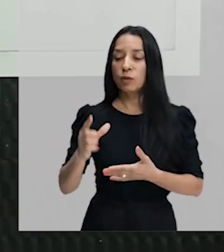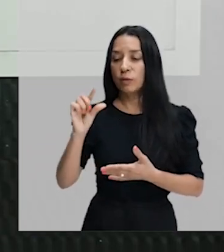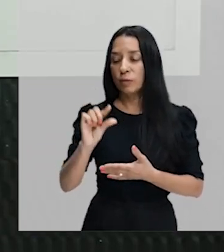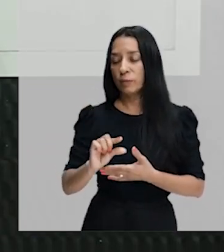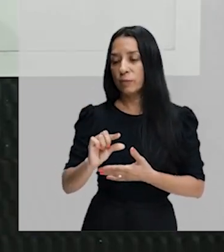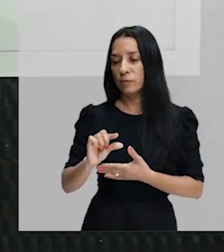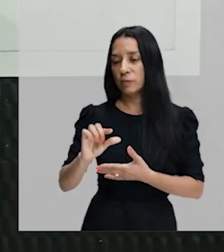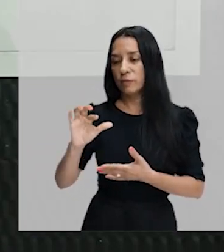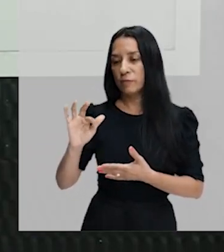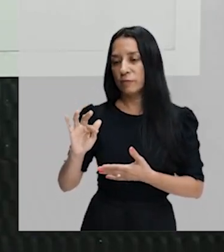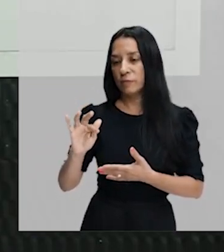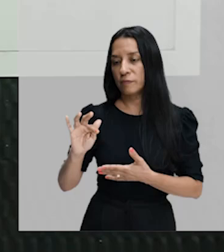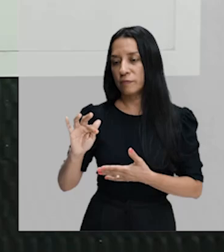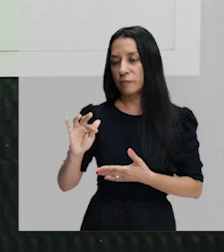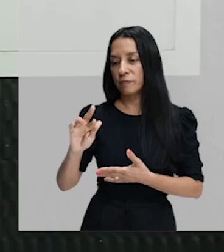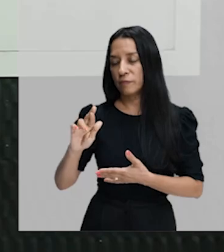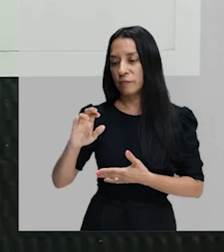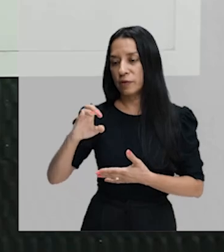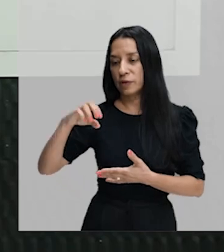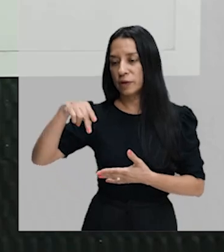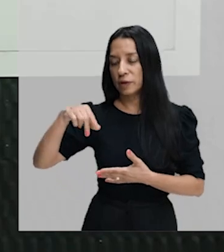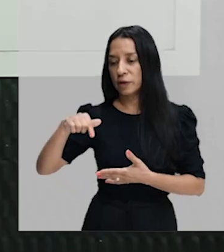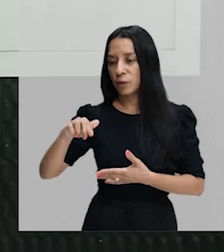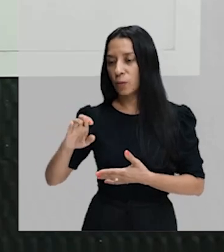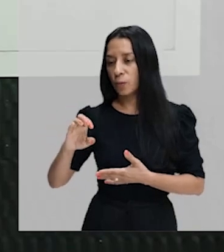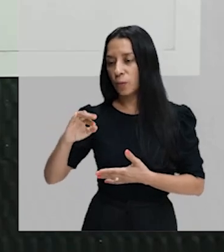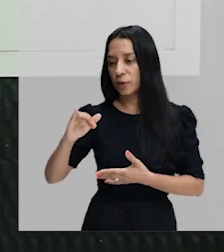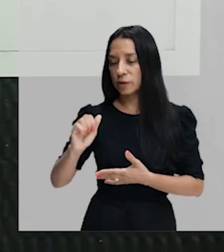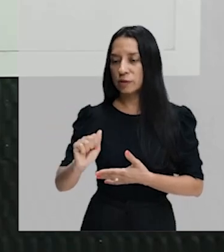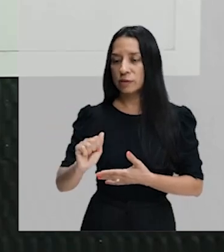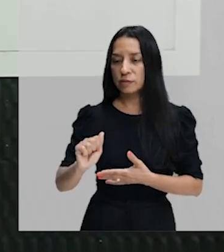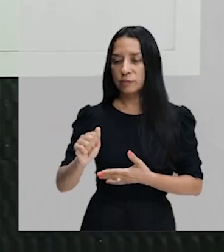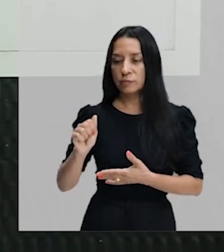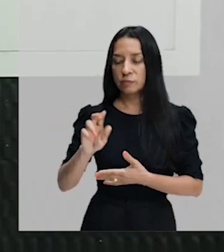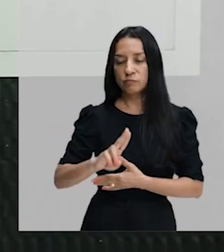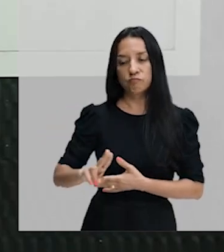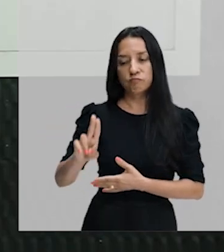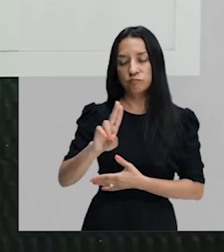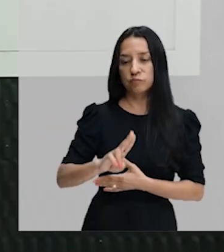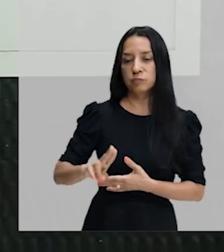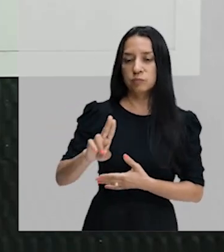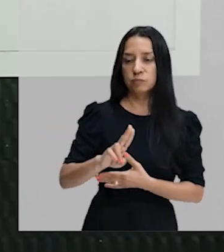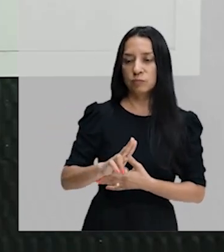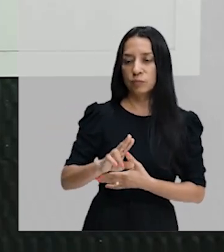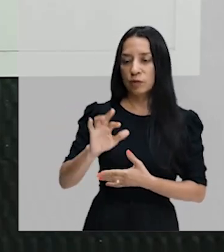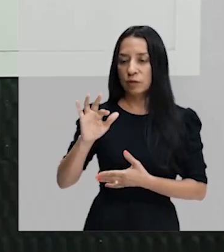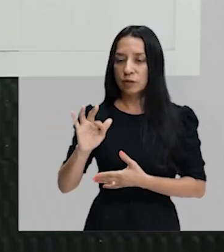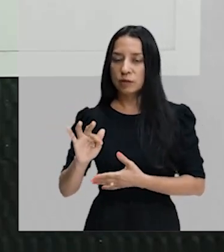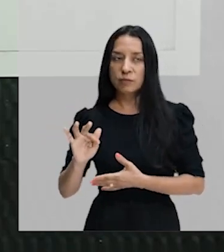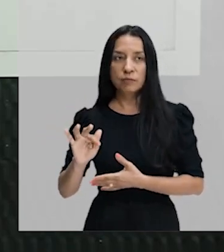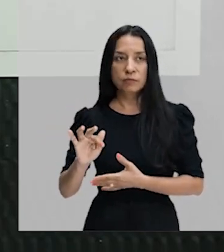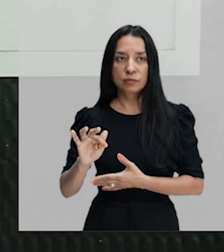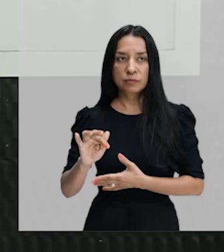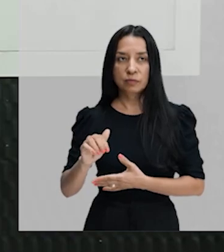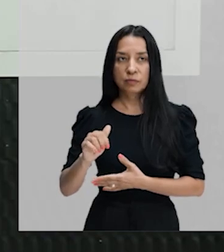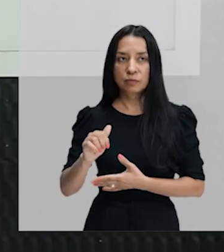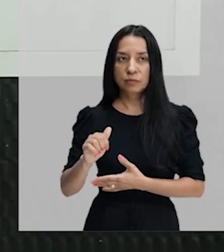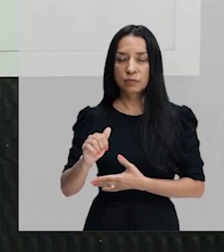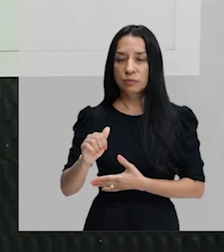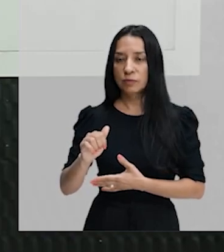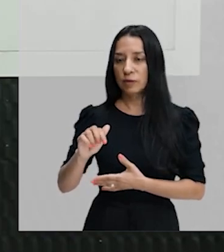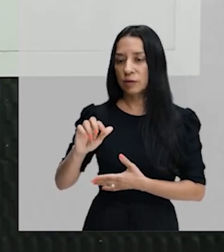então utilizando eu vou chamar aqui ó frequência 1 e esse aqui de